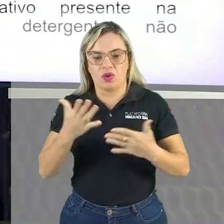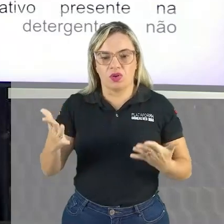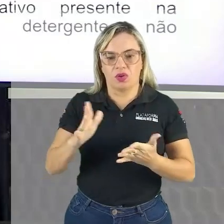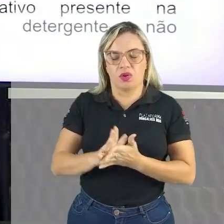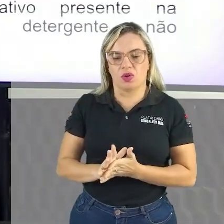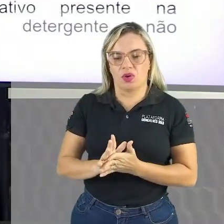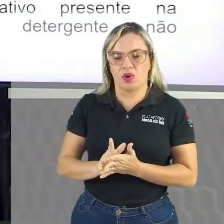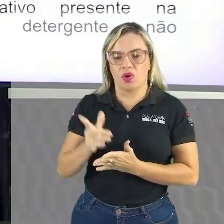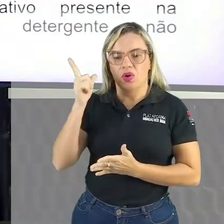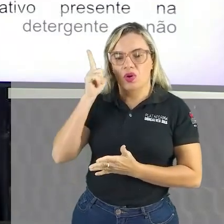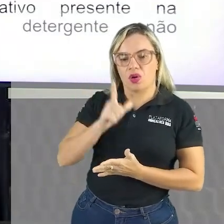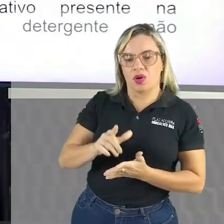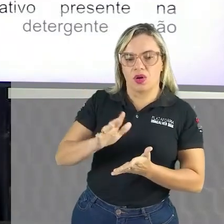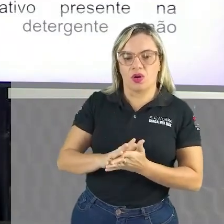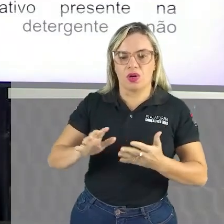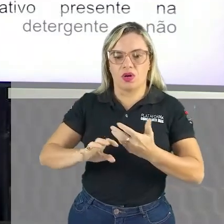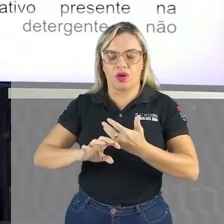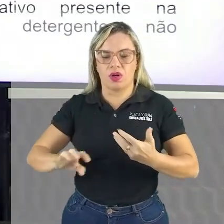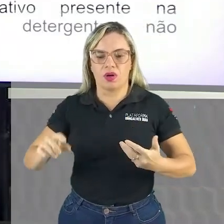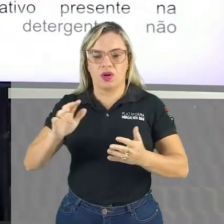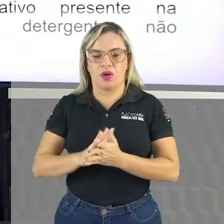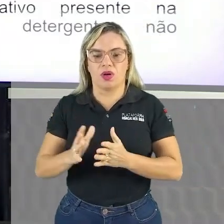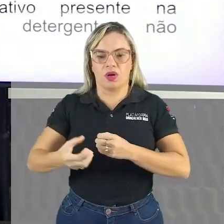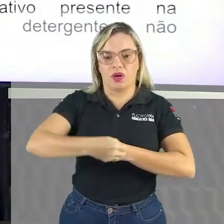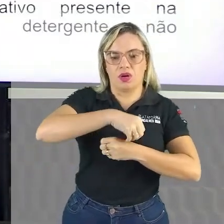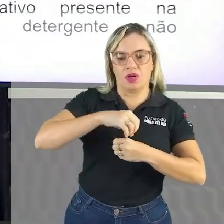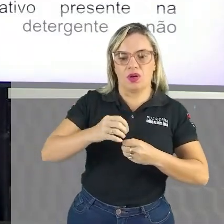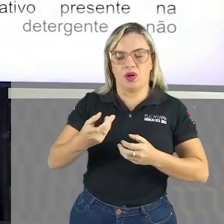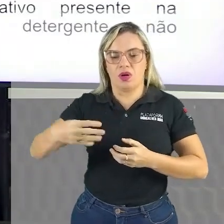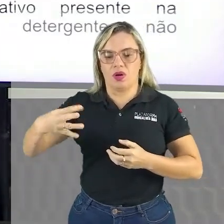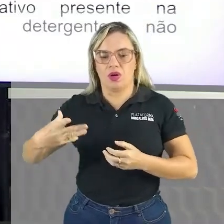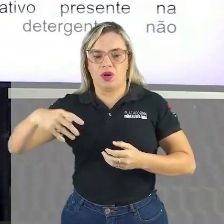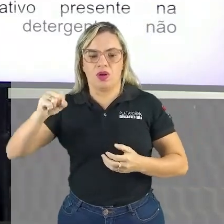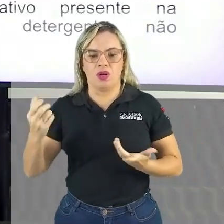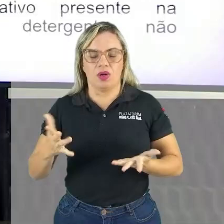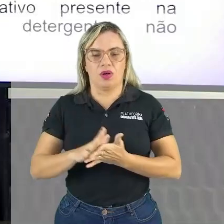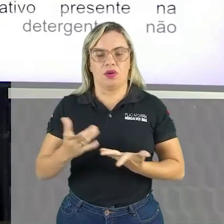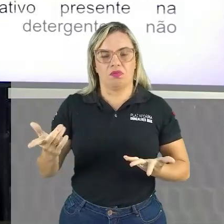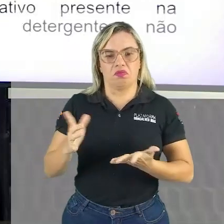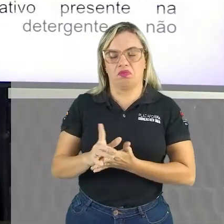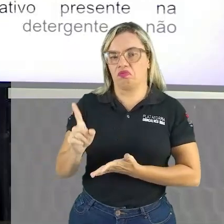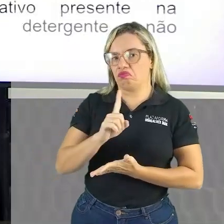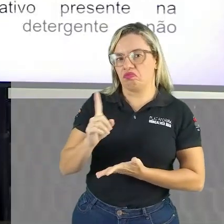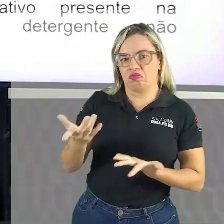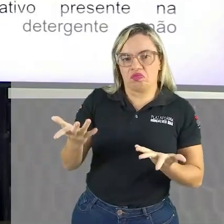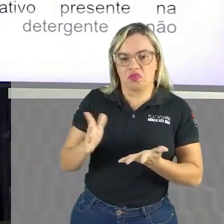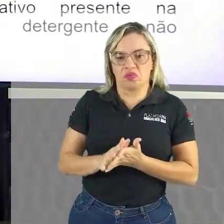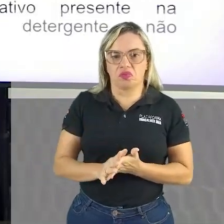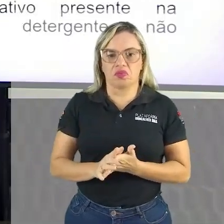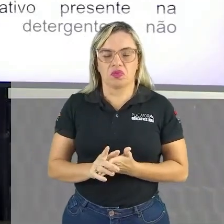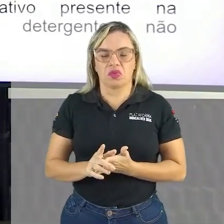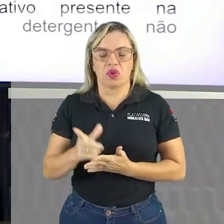importante. O texto está te dizendo, não são capazes de quebrar moléculas ramificadas.